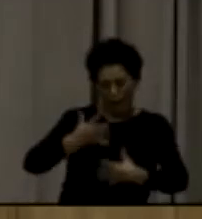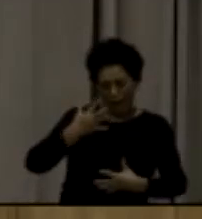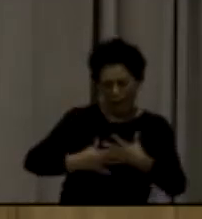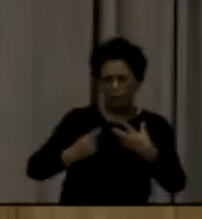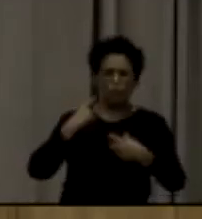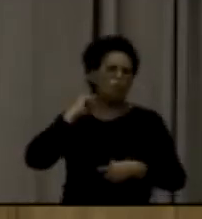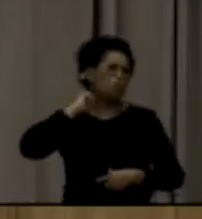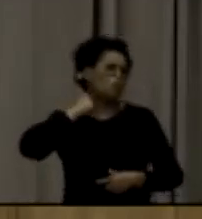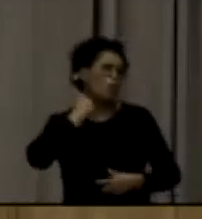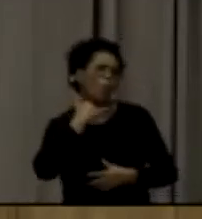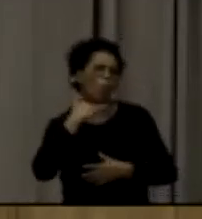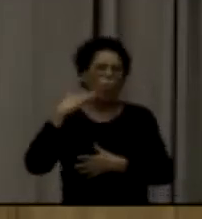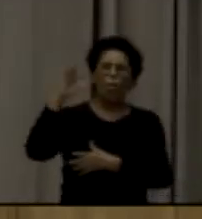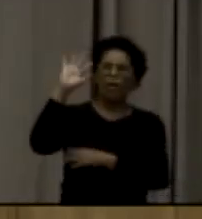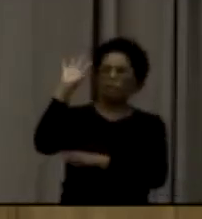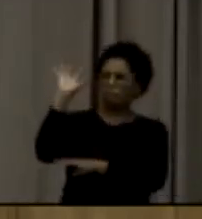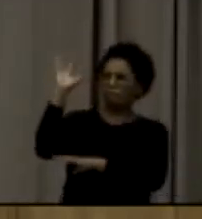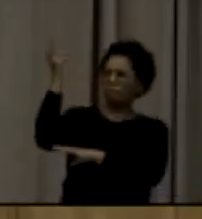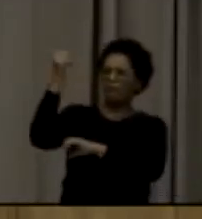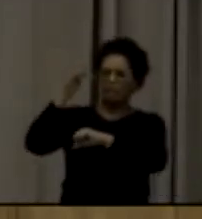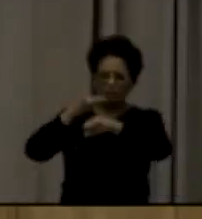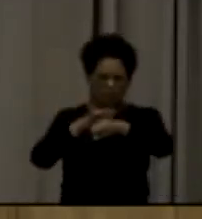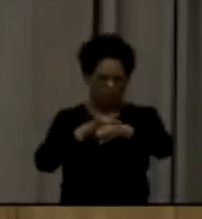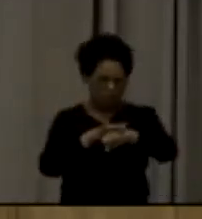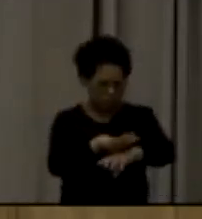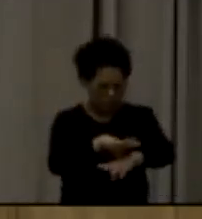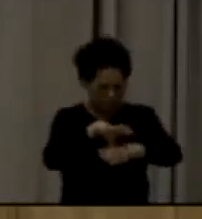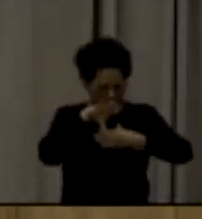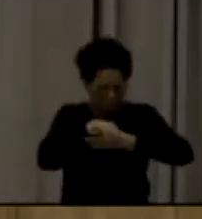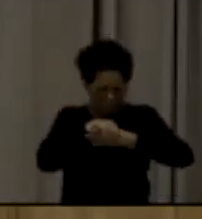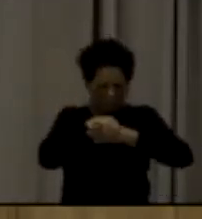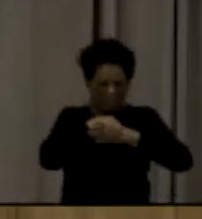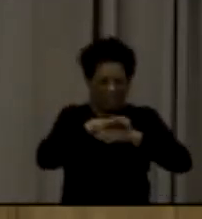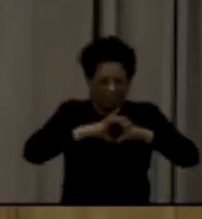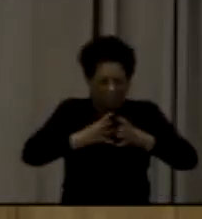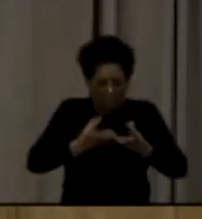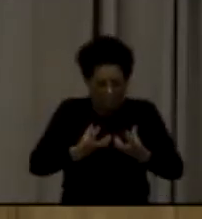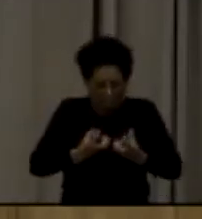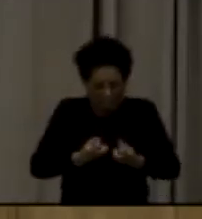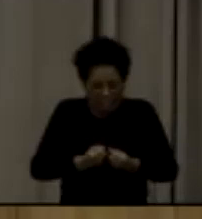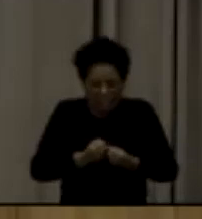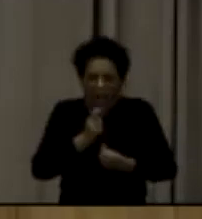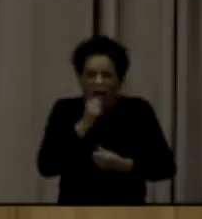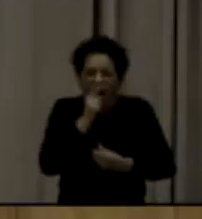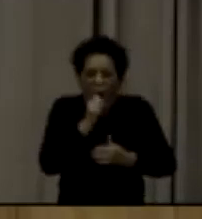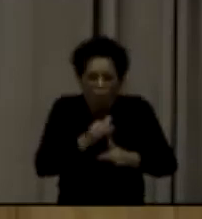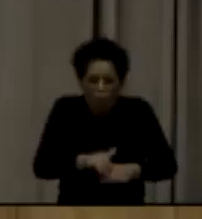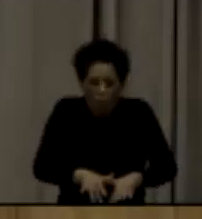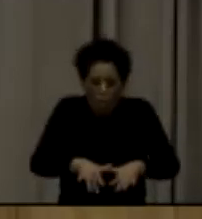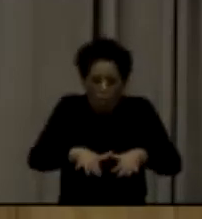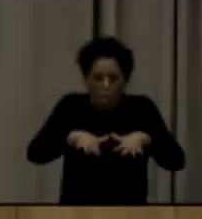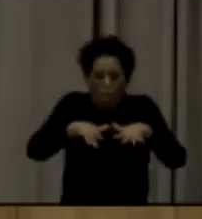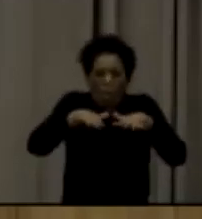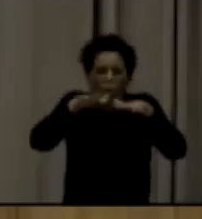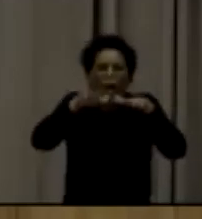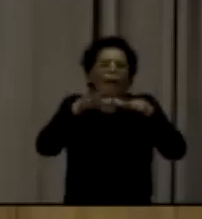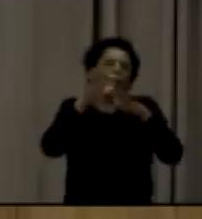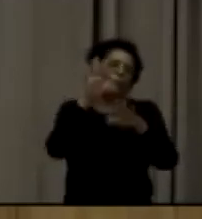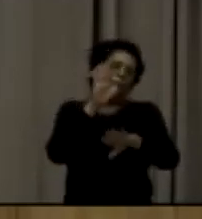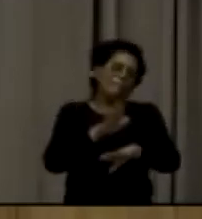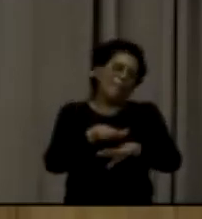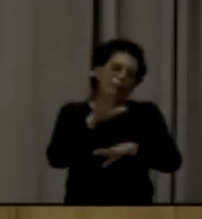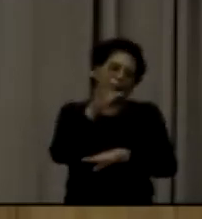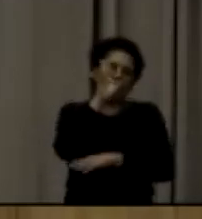poluição, as doenças infecciosas parasitárias, os efeitos das secas e das enchentes, a poluição é hoje responsável por mais